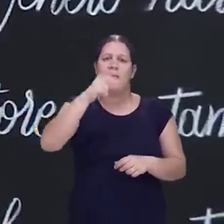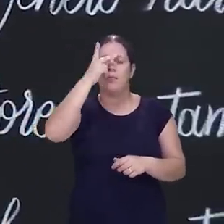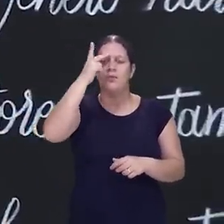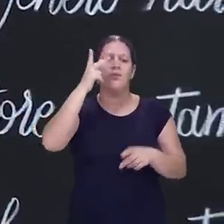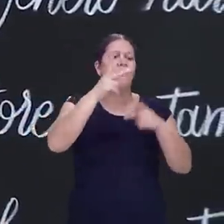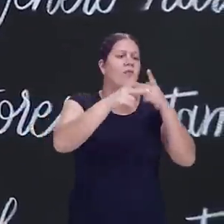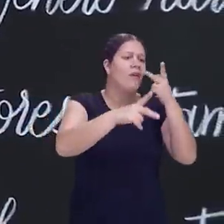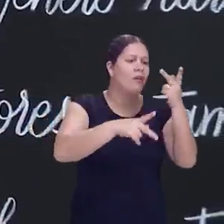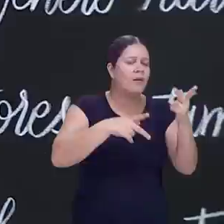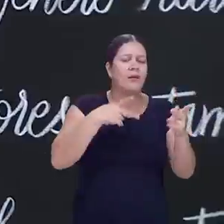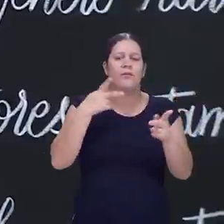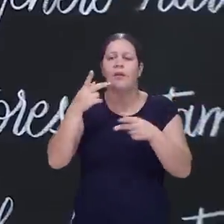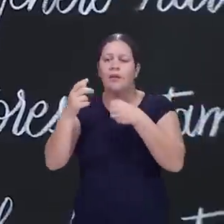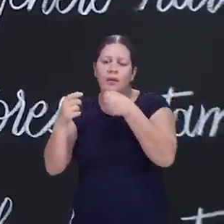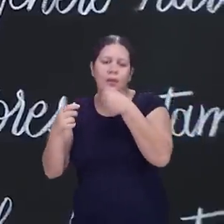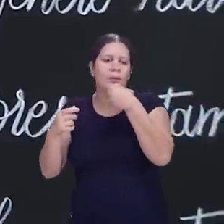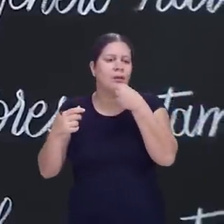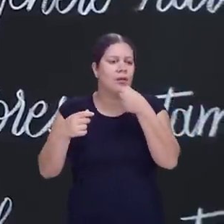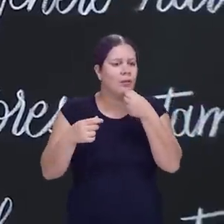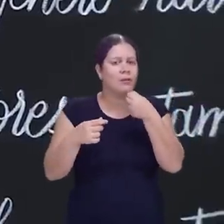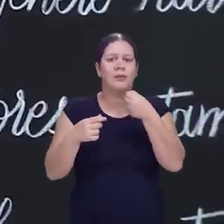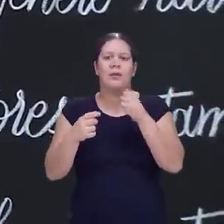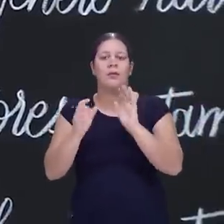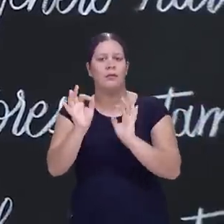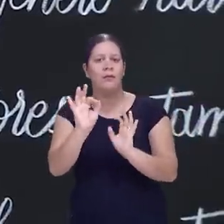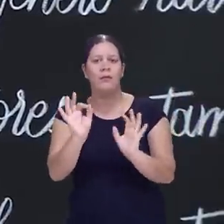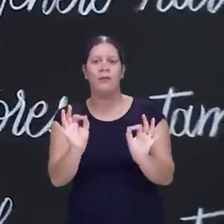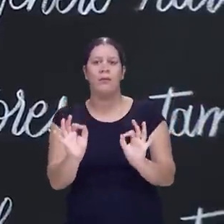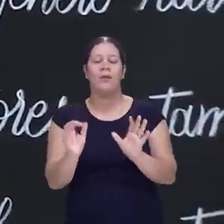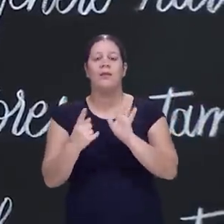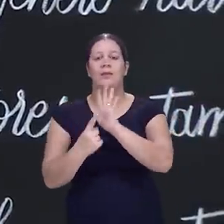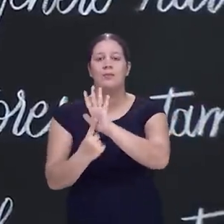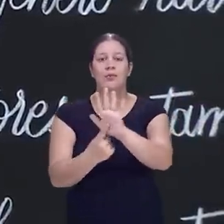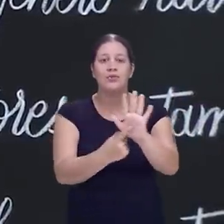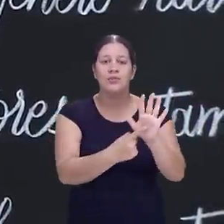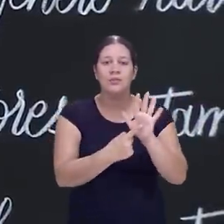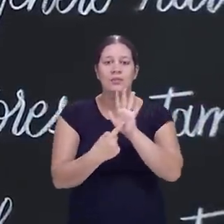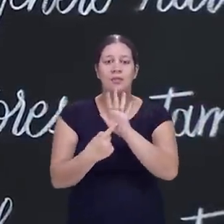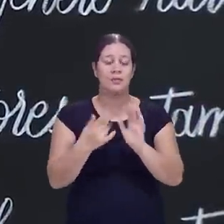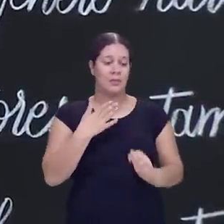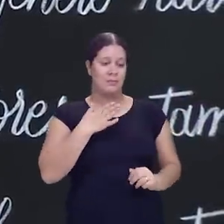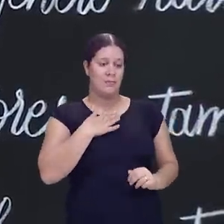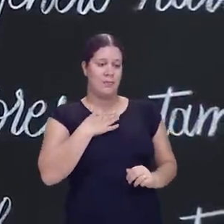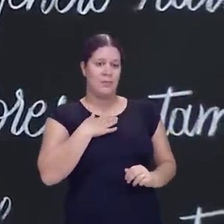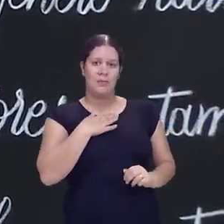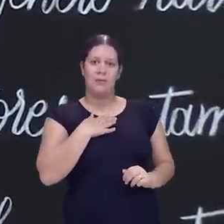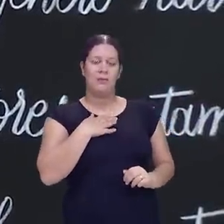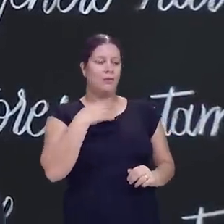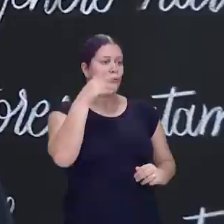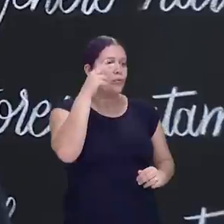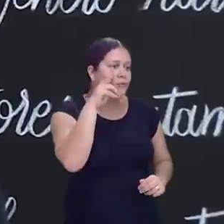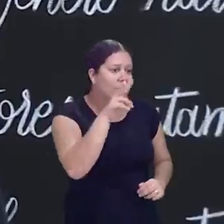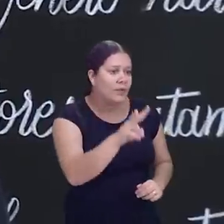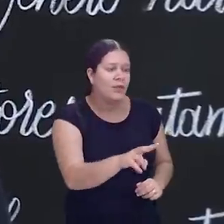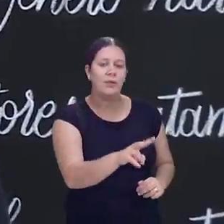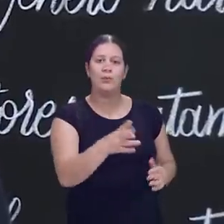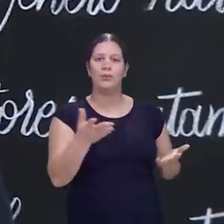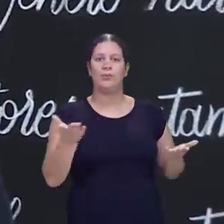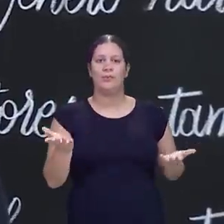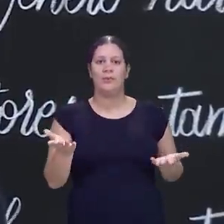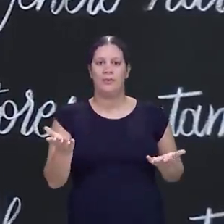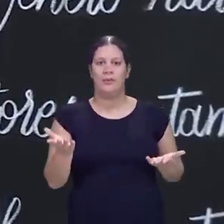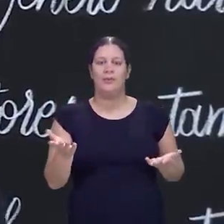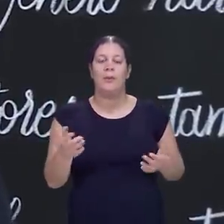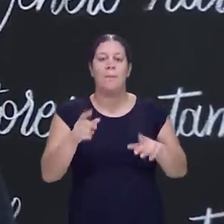quê? Porque se a história está sendo exibida, demonstrada, representada na minha frente, eu não preciso que ninguém conte para mim o que está acontecendo, eu estou